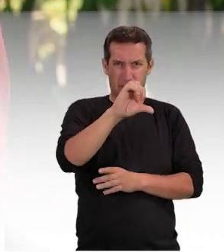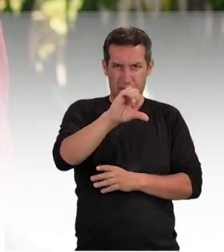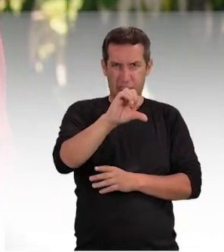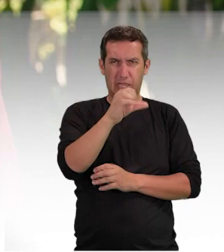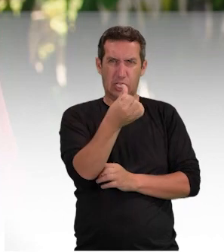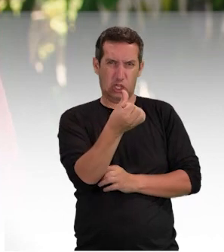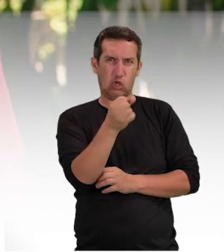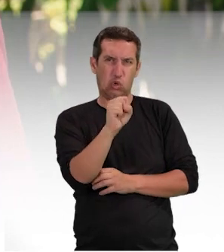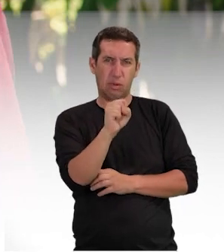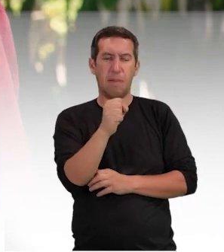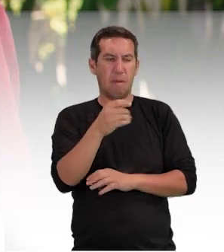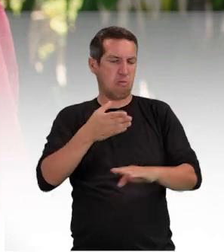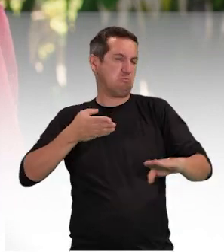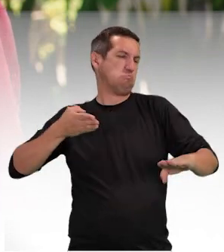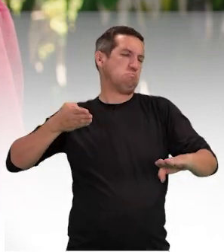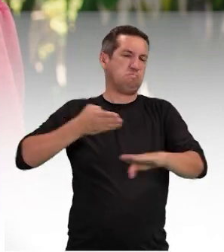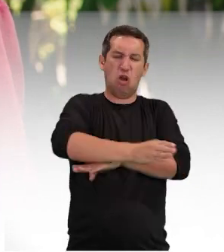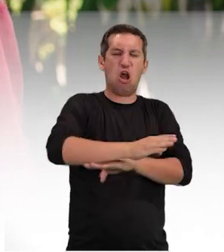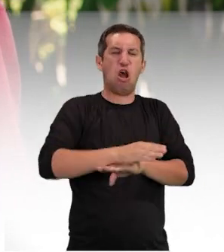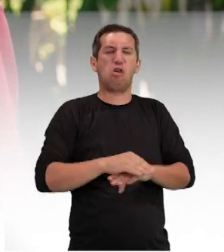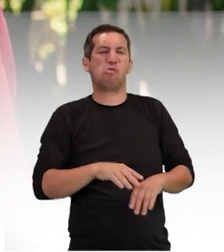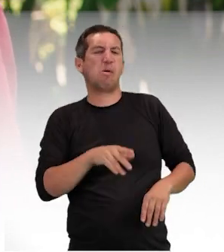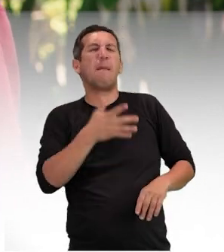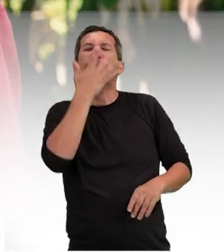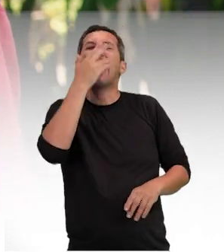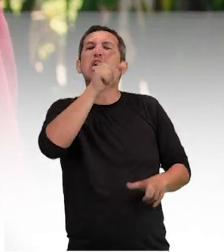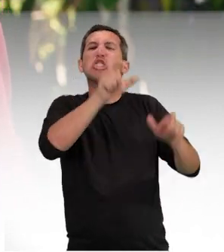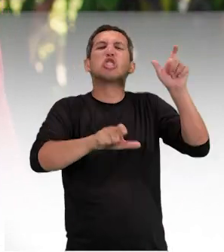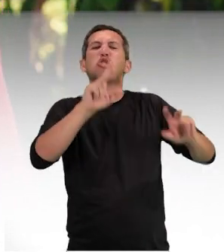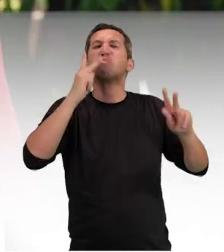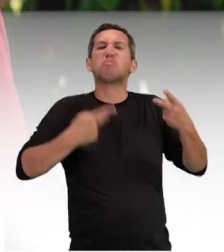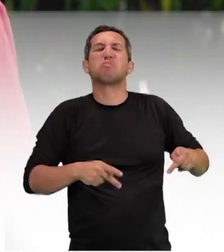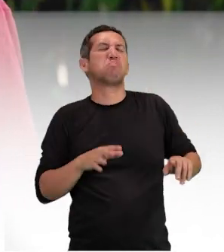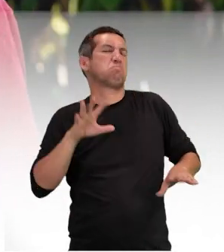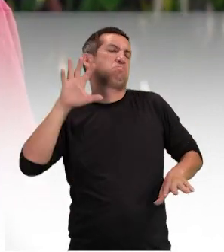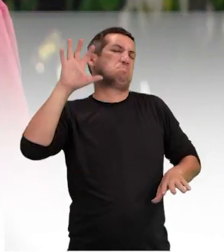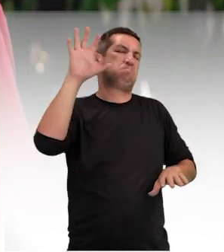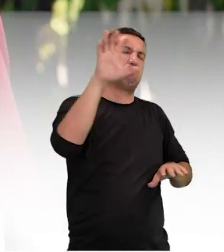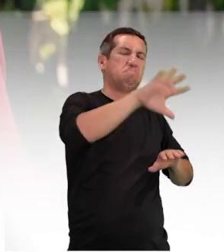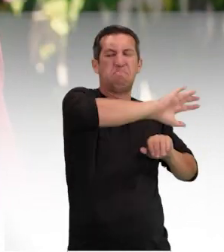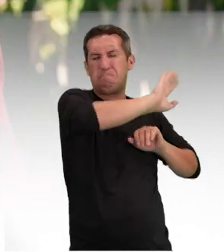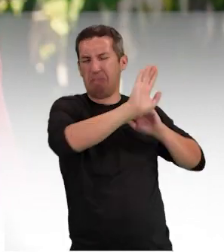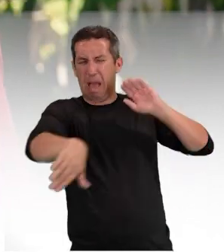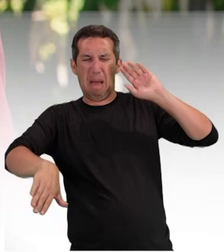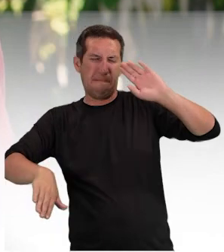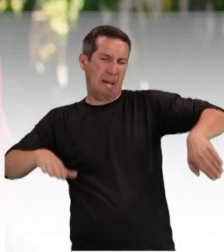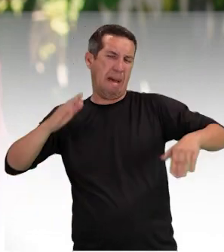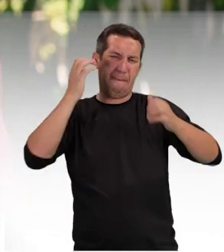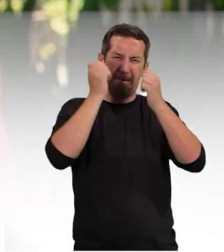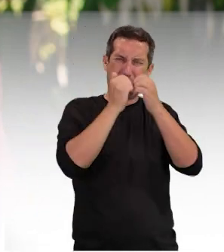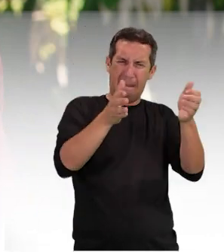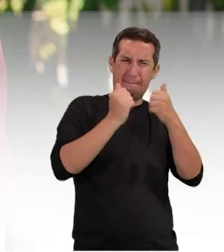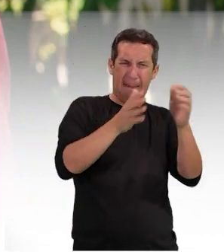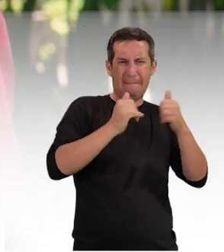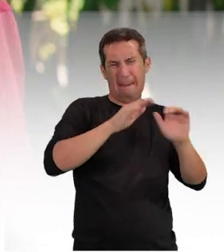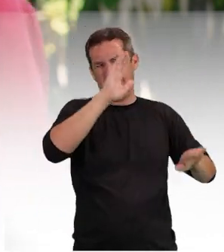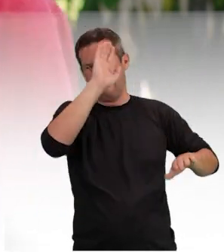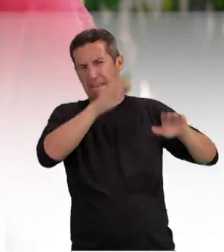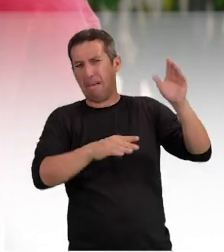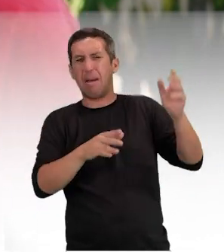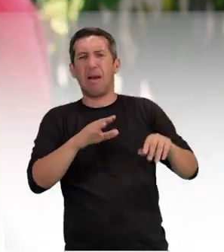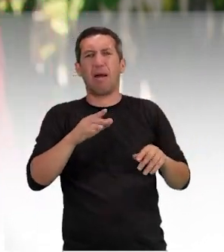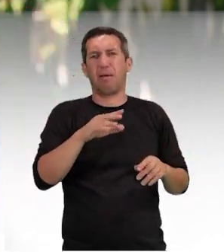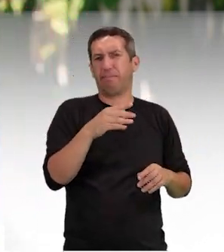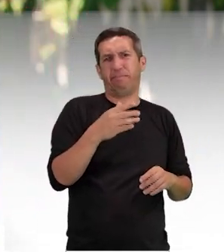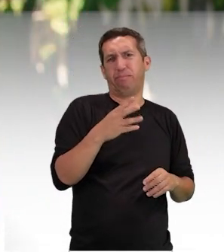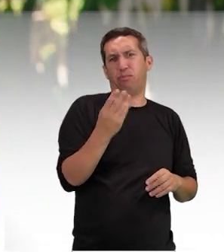1968, né, como se não existisse gente, pessoas, né, pegaram, derrubaram, de 3 mil, passou